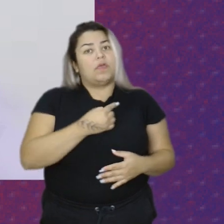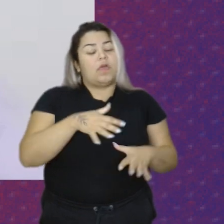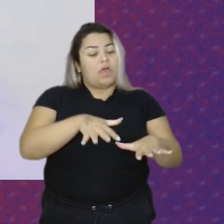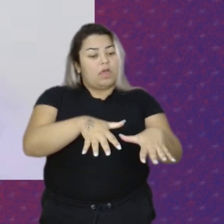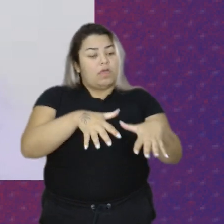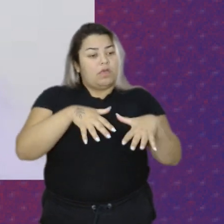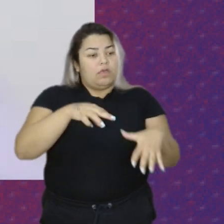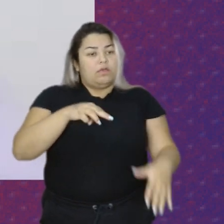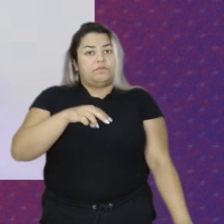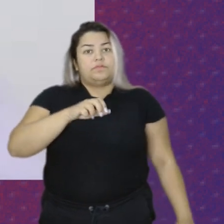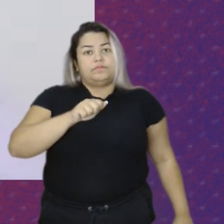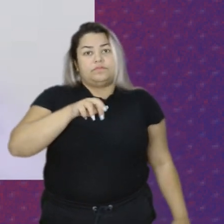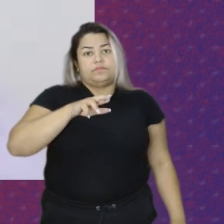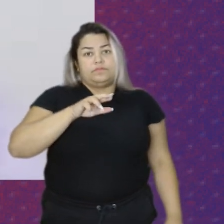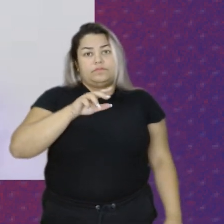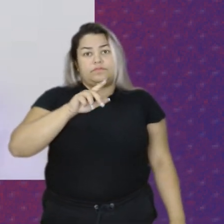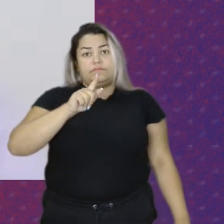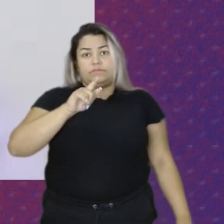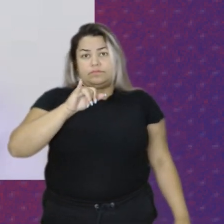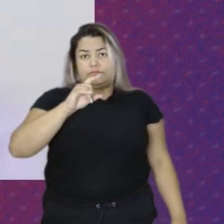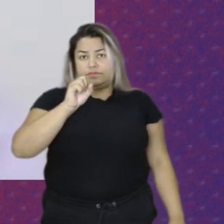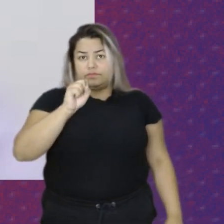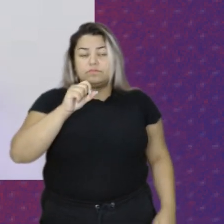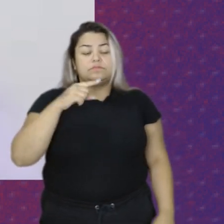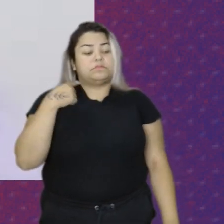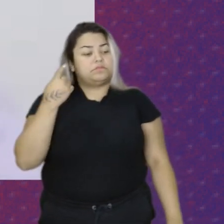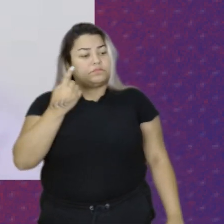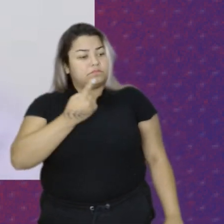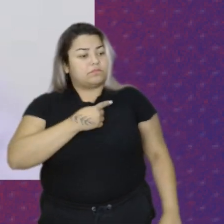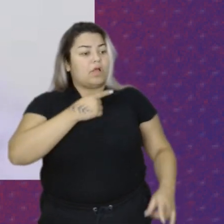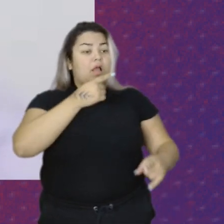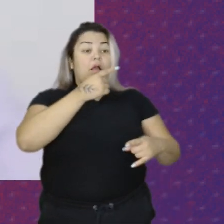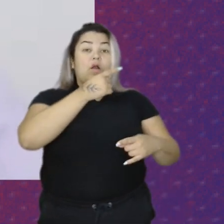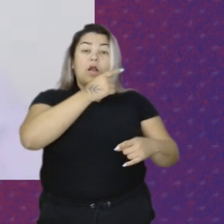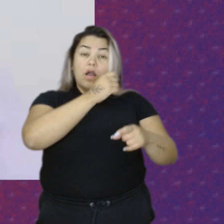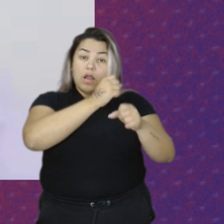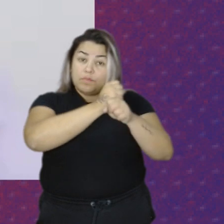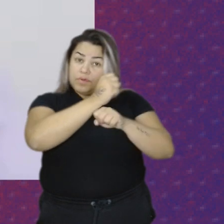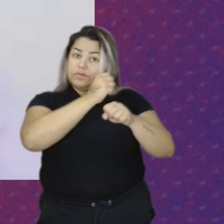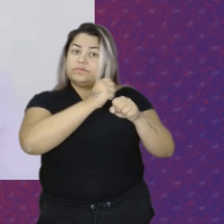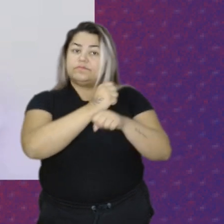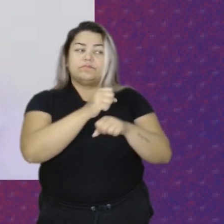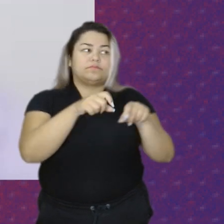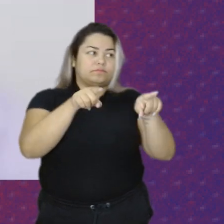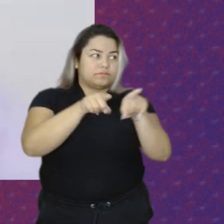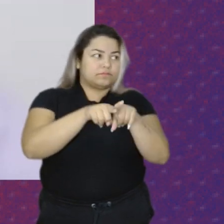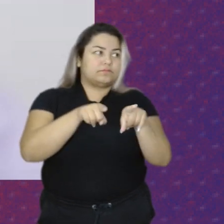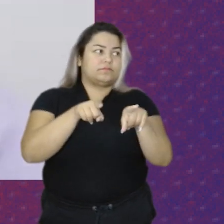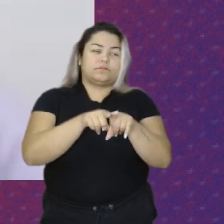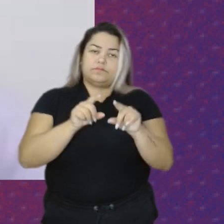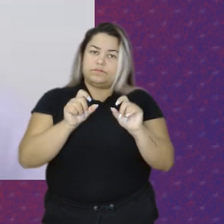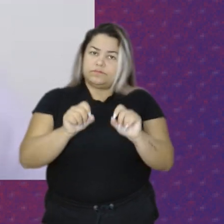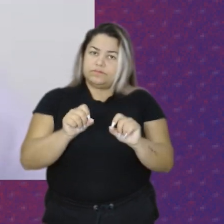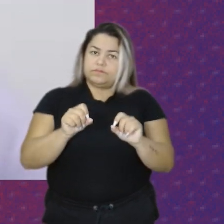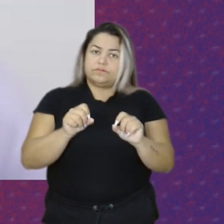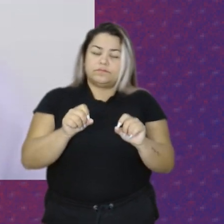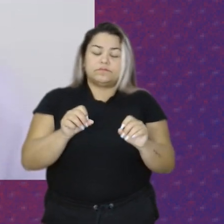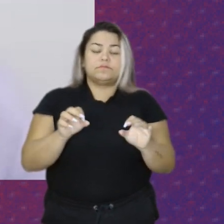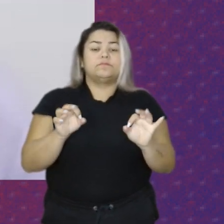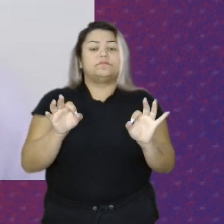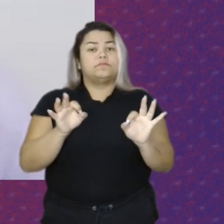das Margaridas, para a MB e todas nós que estamos construindo, a Marcha das Margaridas se